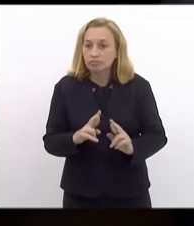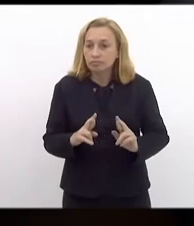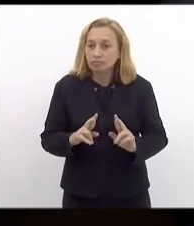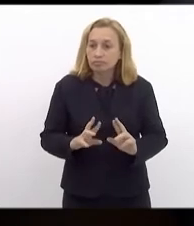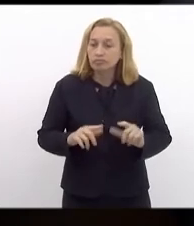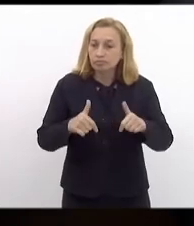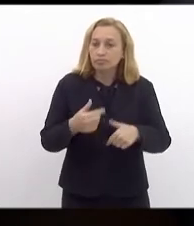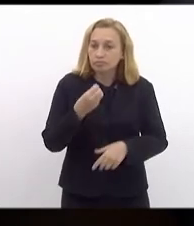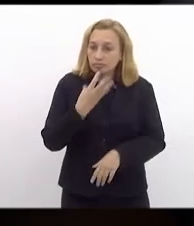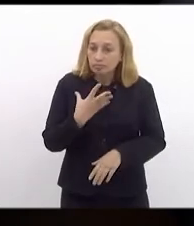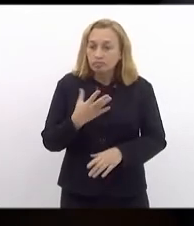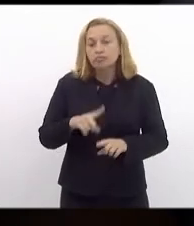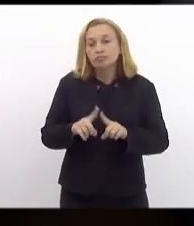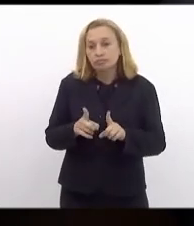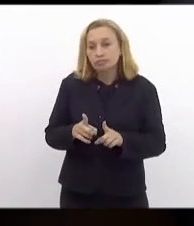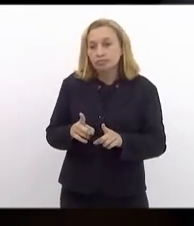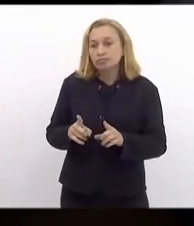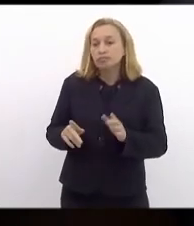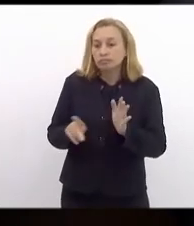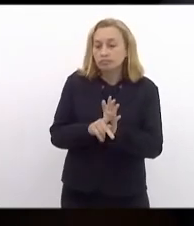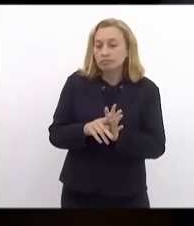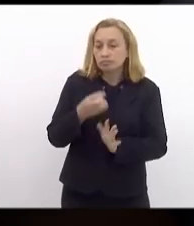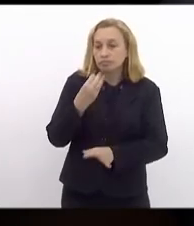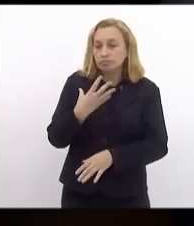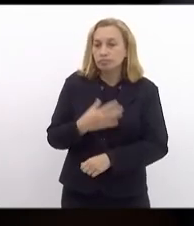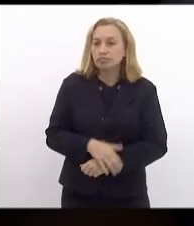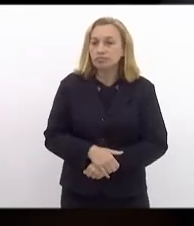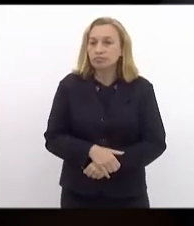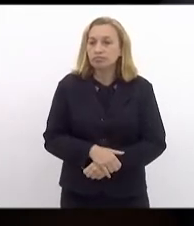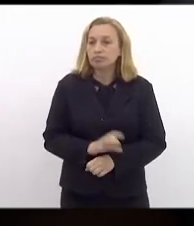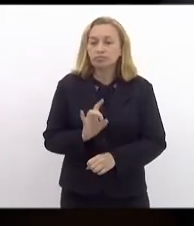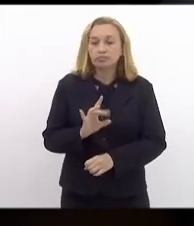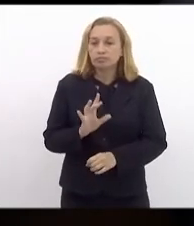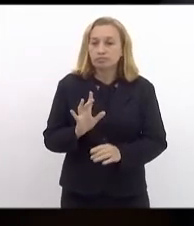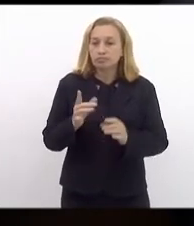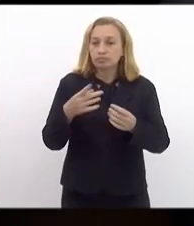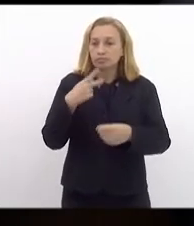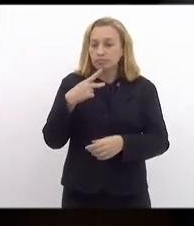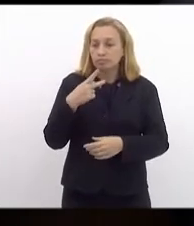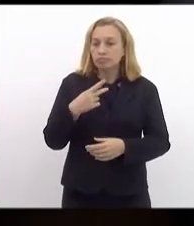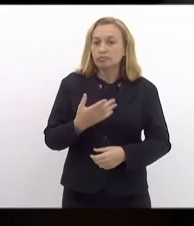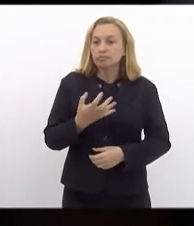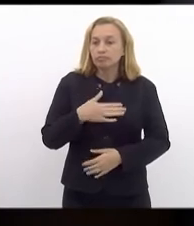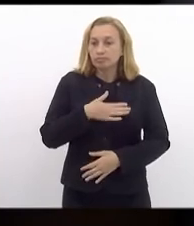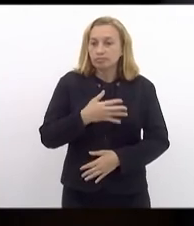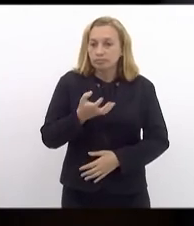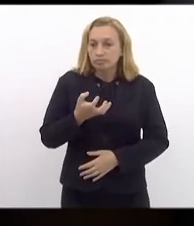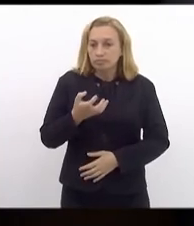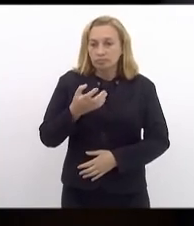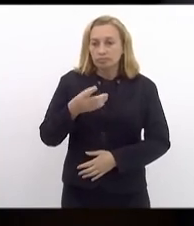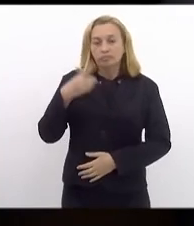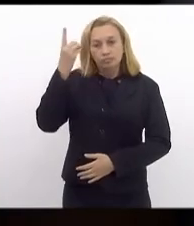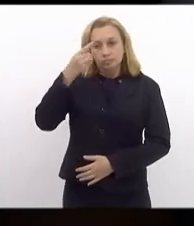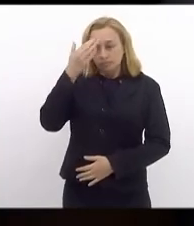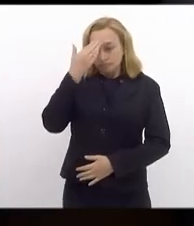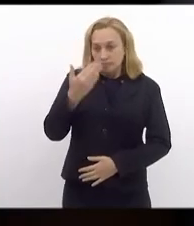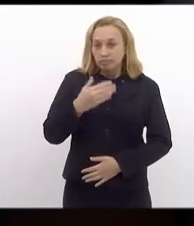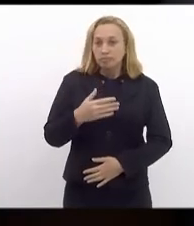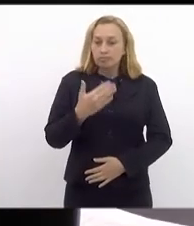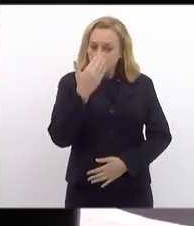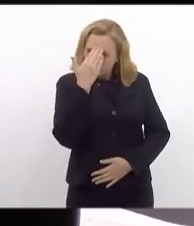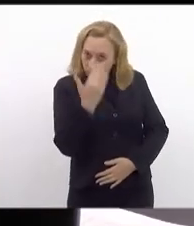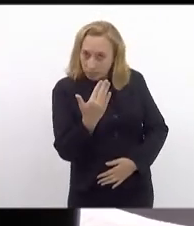que está funcionando mas obviamente os metros do projeto são são inegáveis apenas esses comentários demonstram de fazer Deputado muito obrigado eu lhe